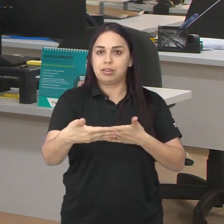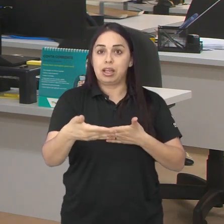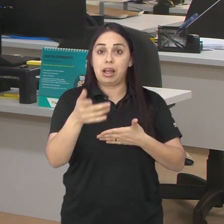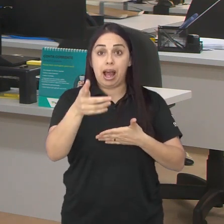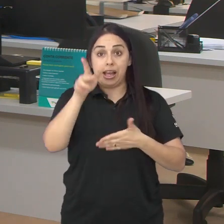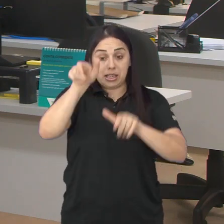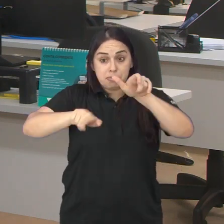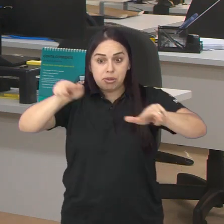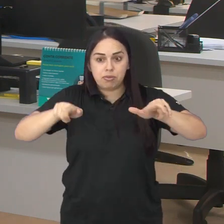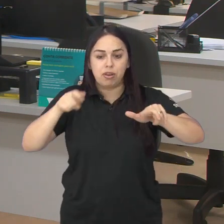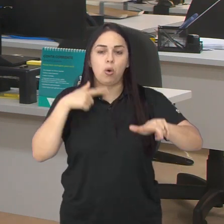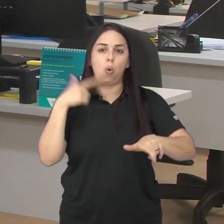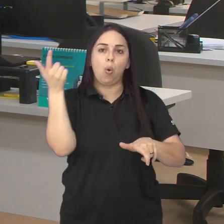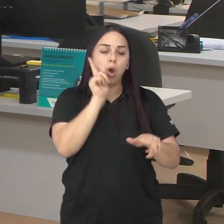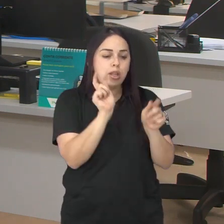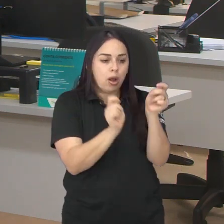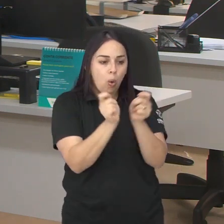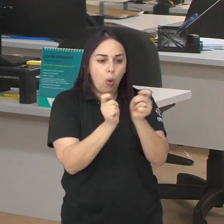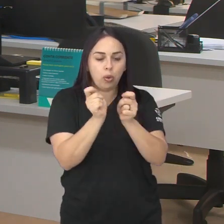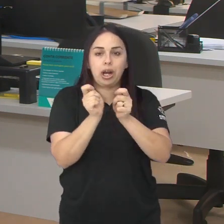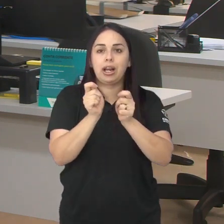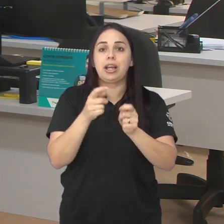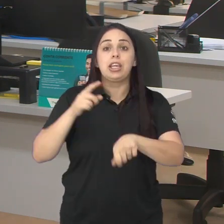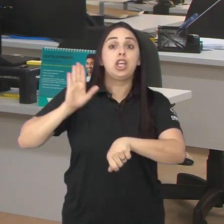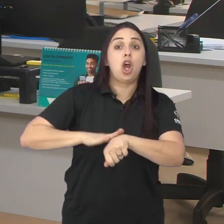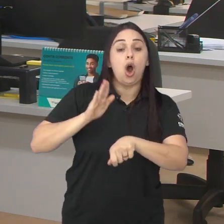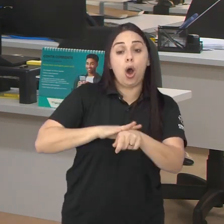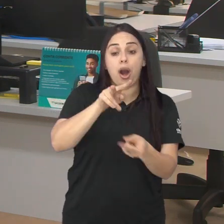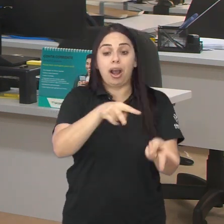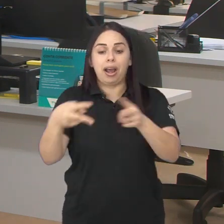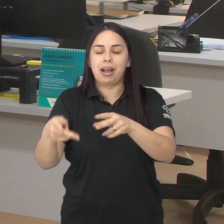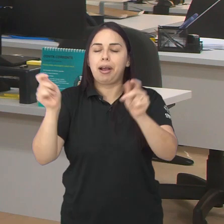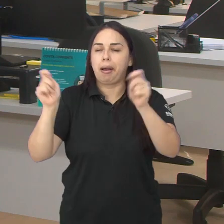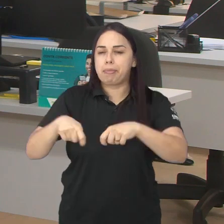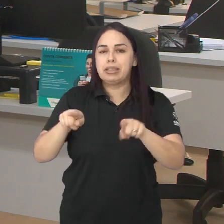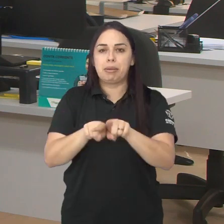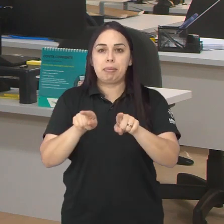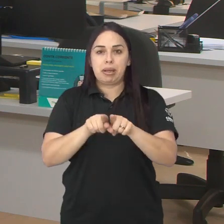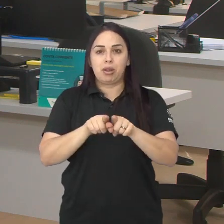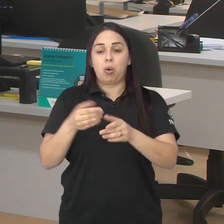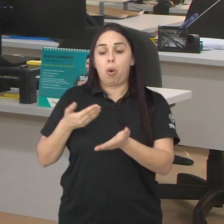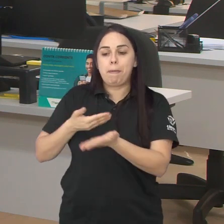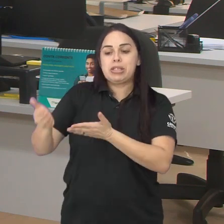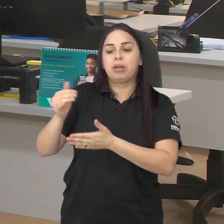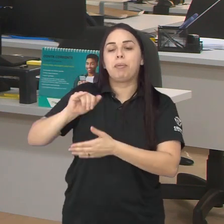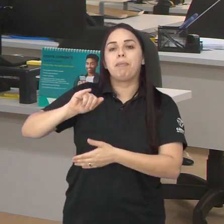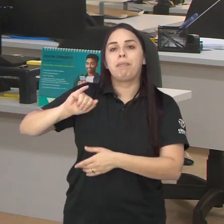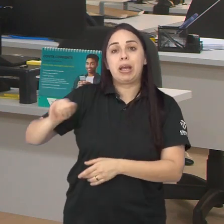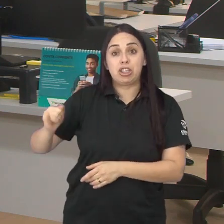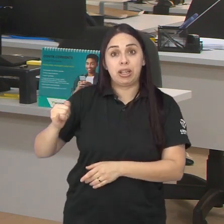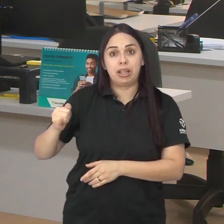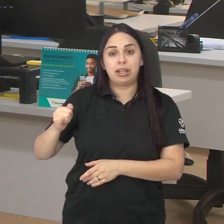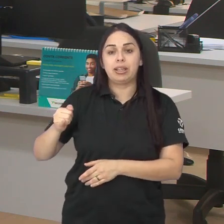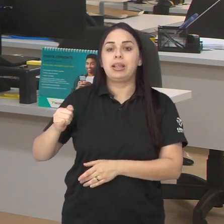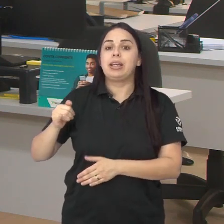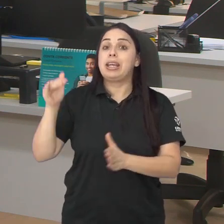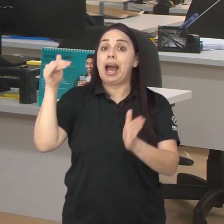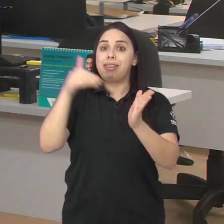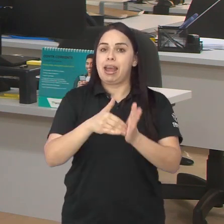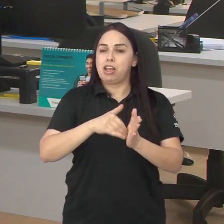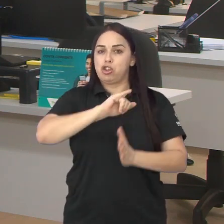pessoas terão mais controle sobre os valores e horários das transações. As mudanças começaram em janeiro e devem